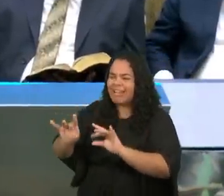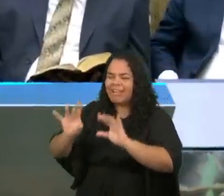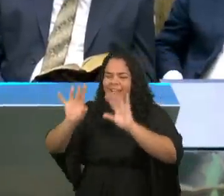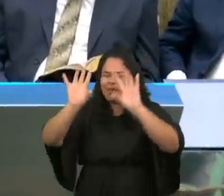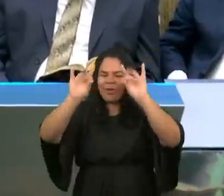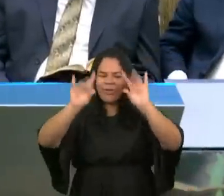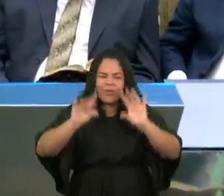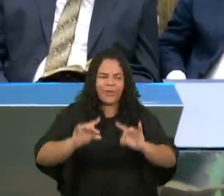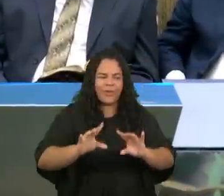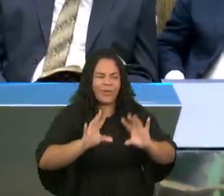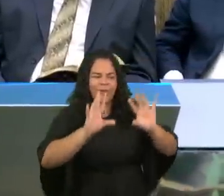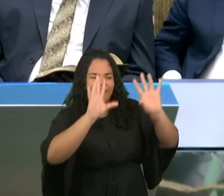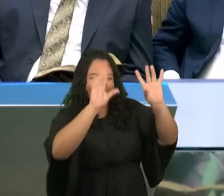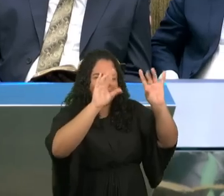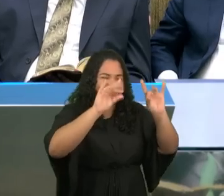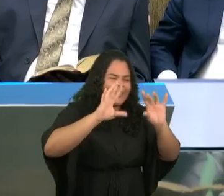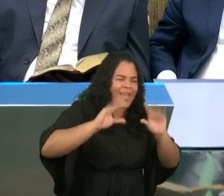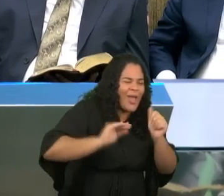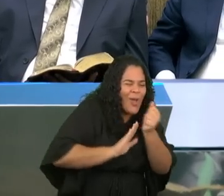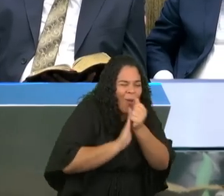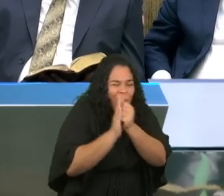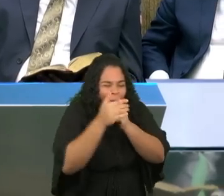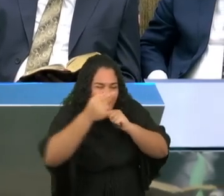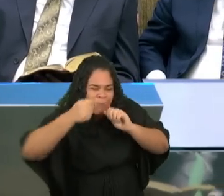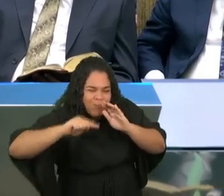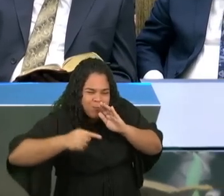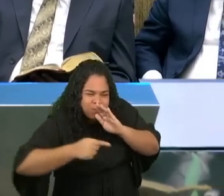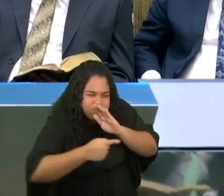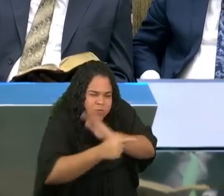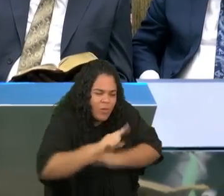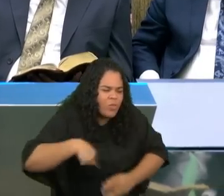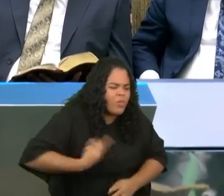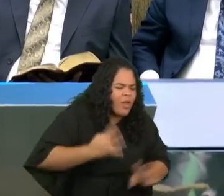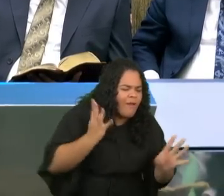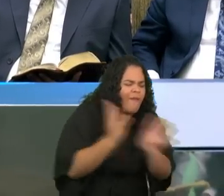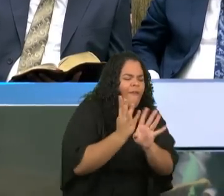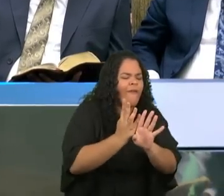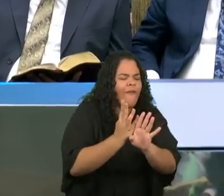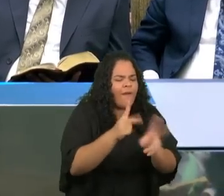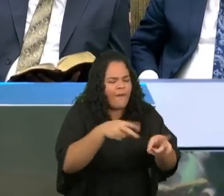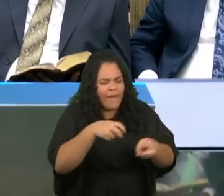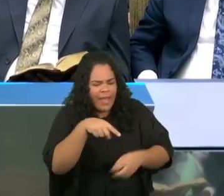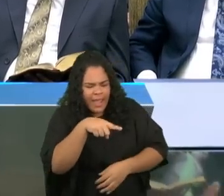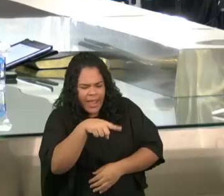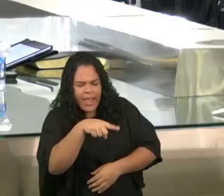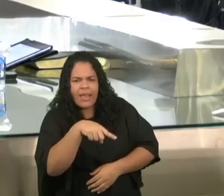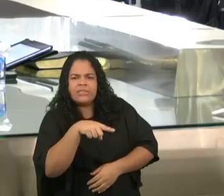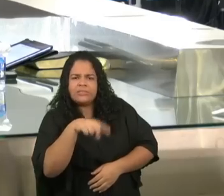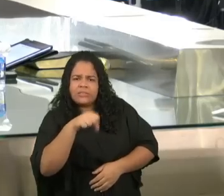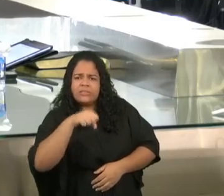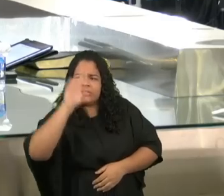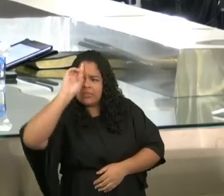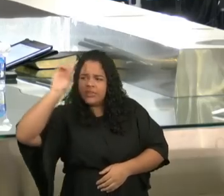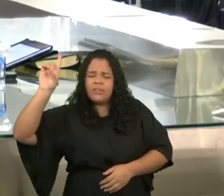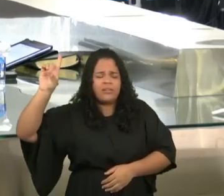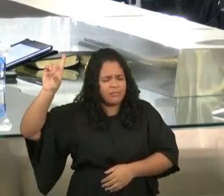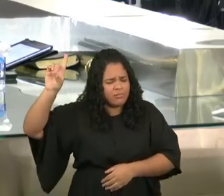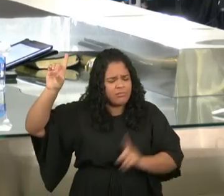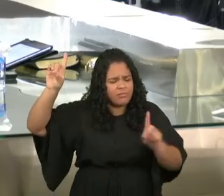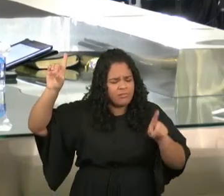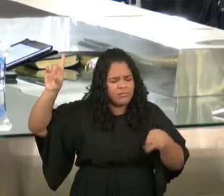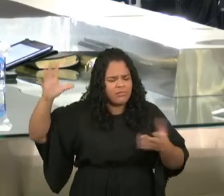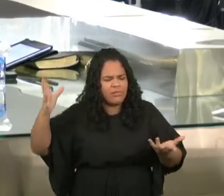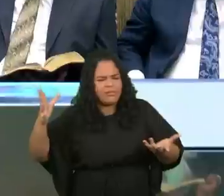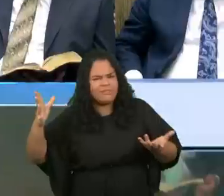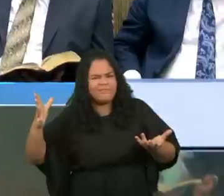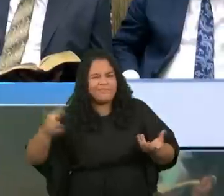buscasse. E provavelmente como que tateando, sabe? Como é que é isso? Como é que é isso? Será que é